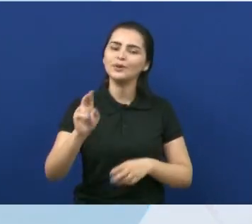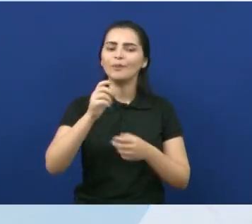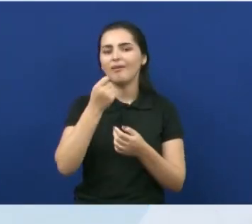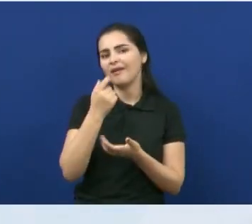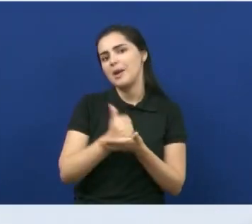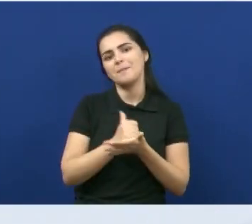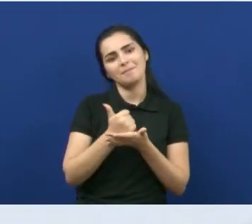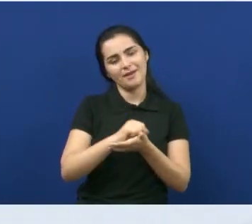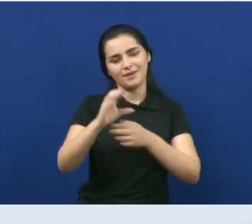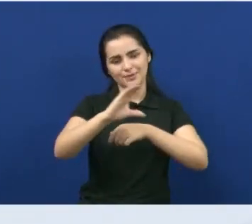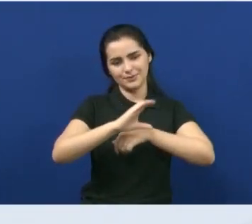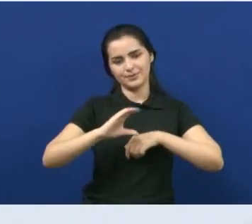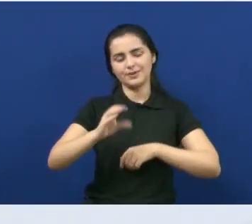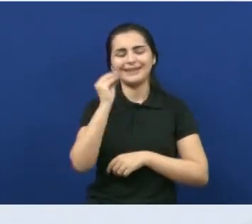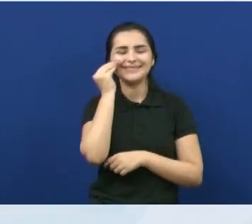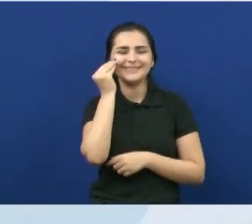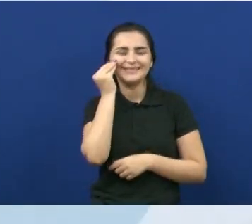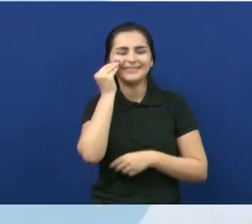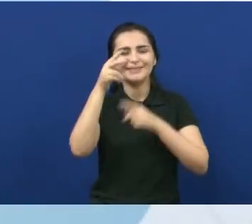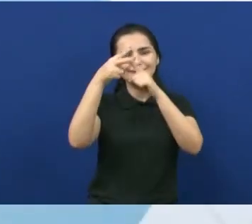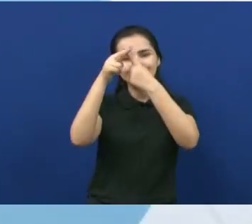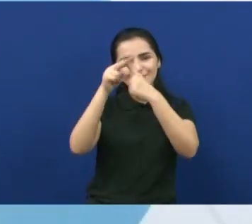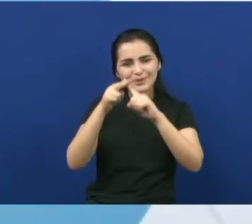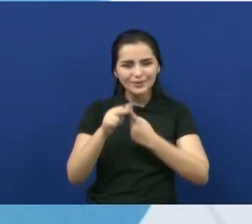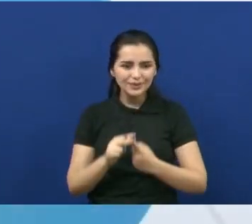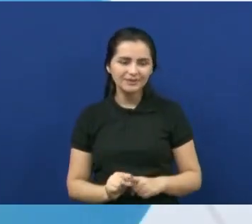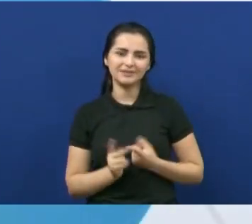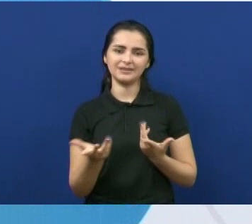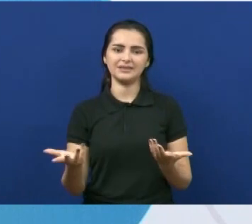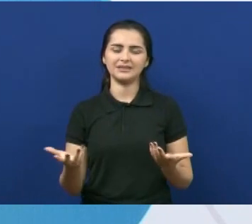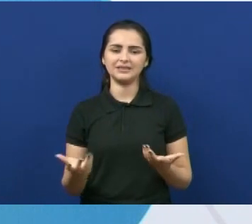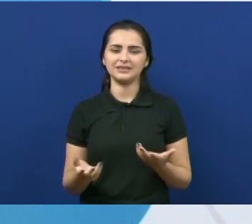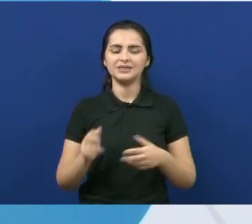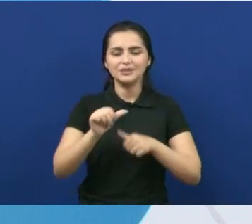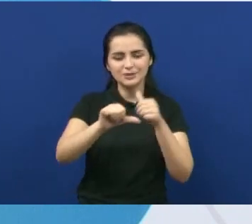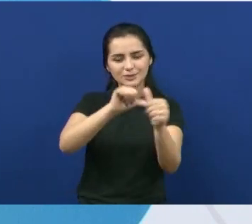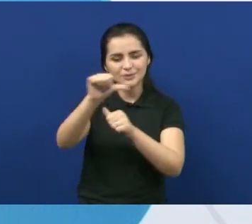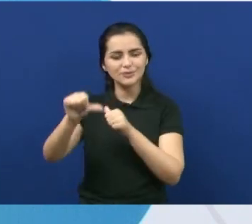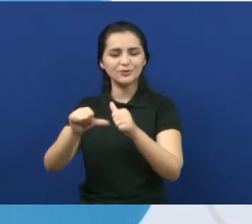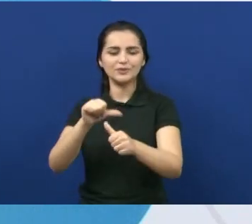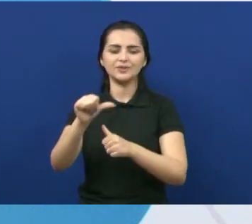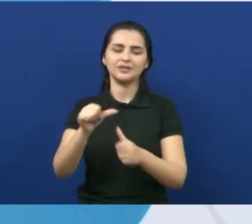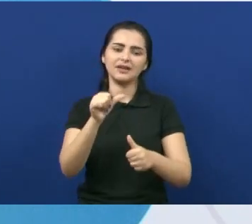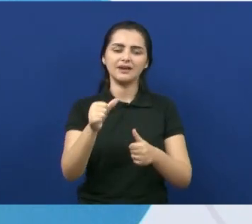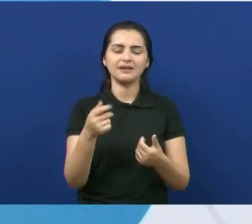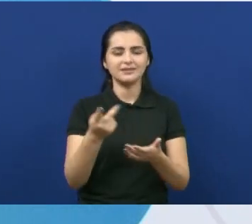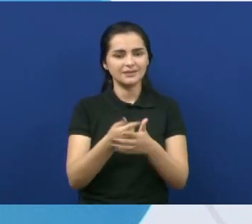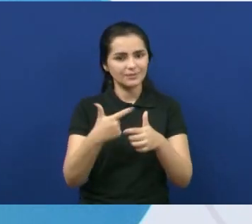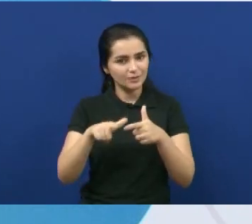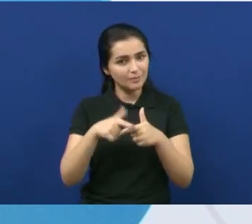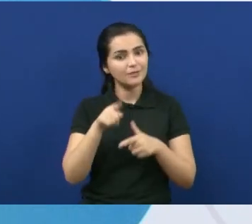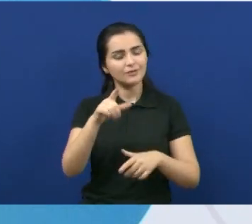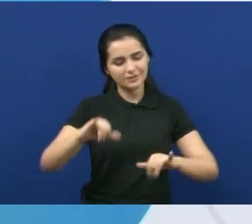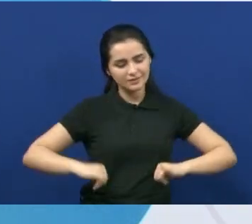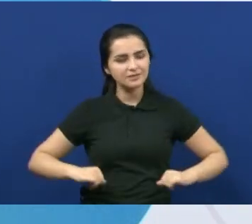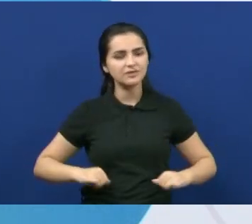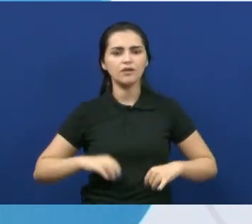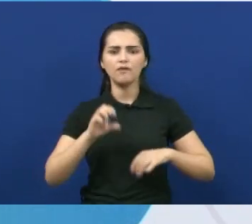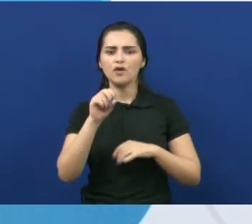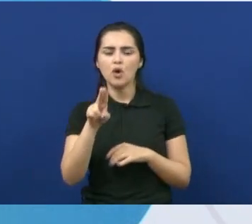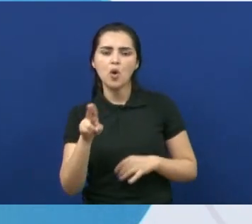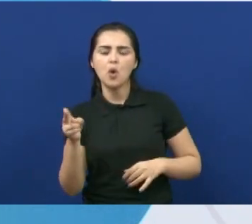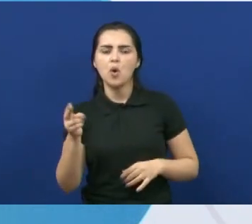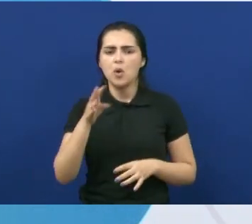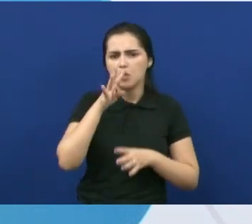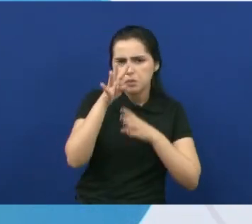remédios constitucionais, que eles tentam corrigir essas infrações que você sofre, certo? Ou